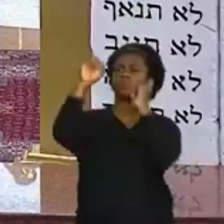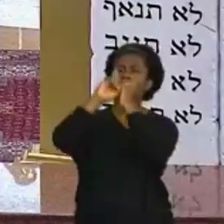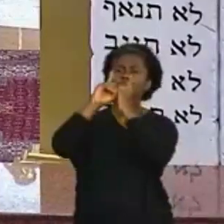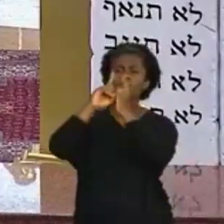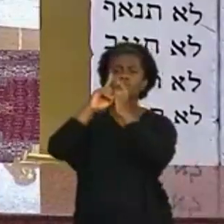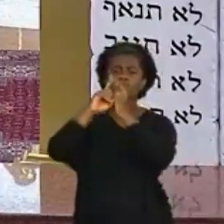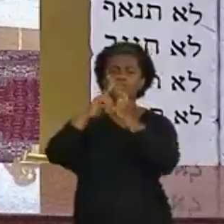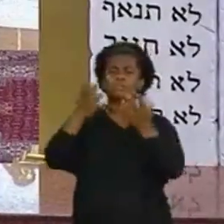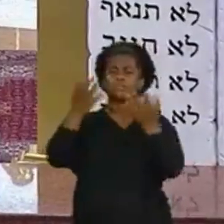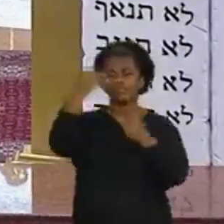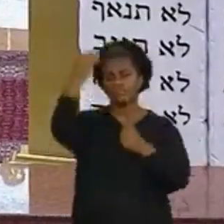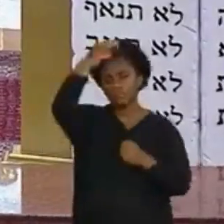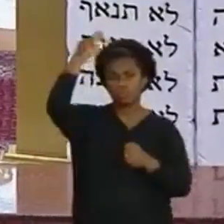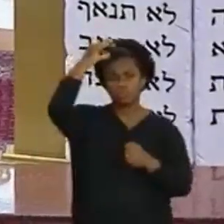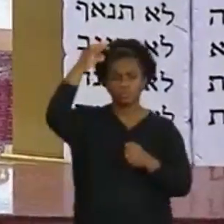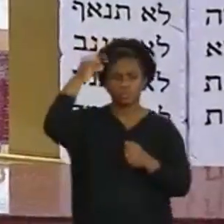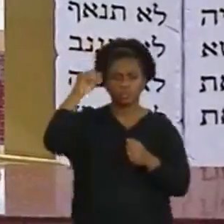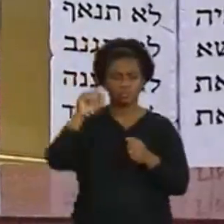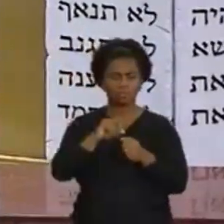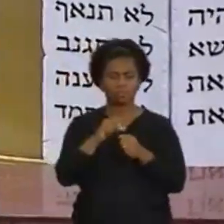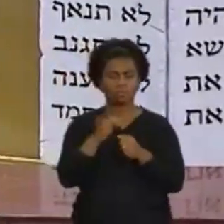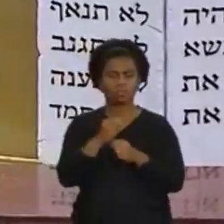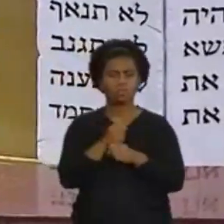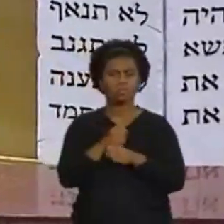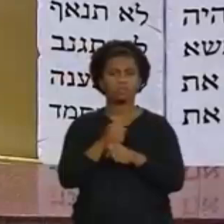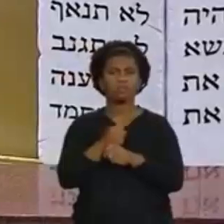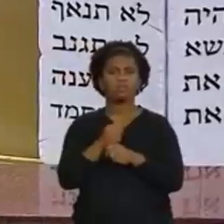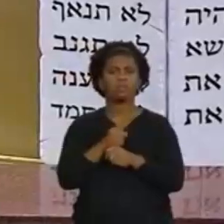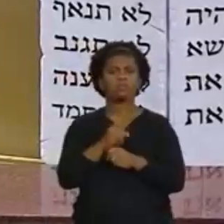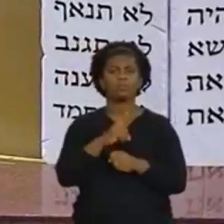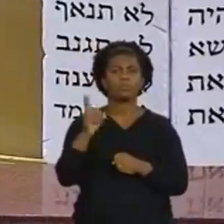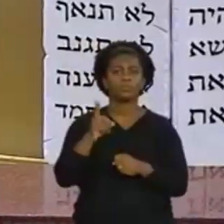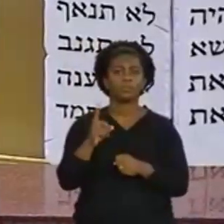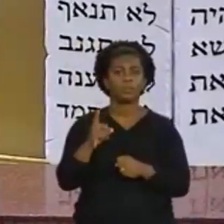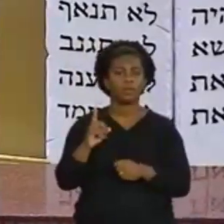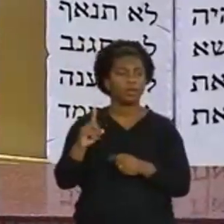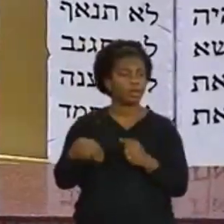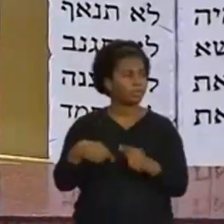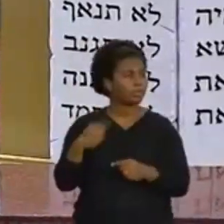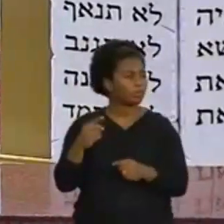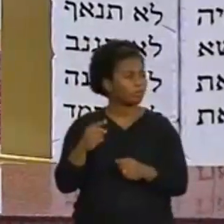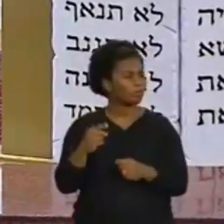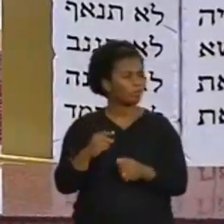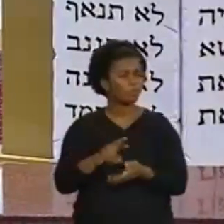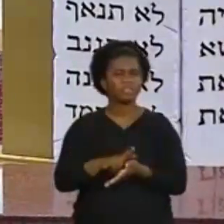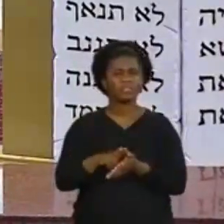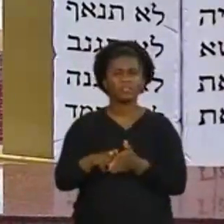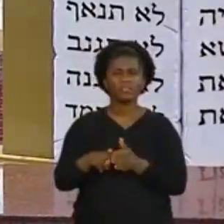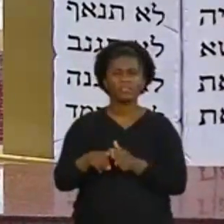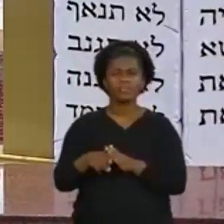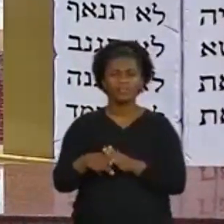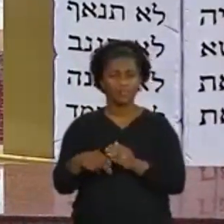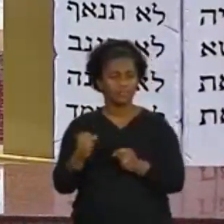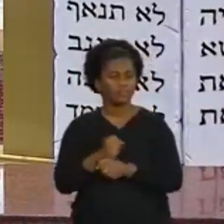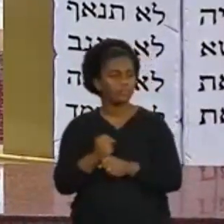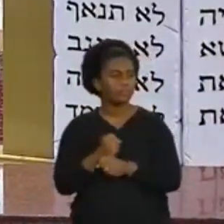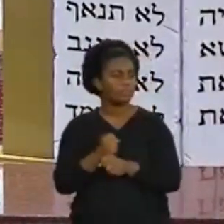fazer a obra de Deus. Depois de muitos anos, eu fui visitar minha mãe, eu pedi para o bispo para fazer uma reunião lá.